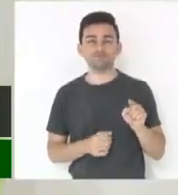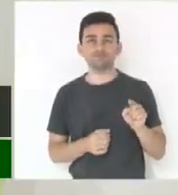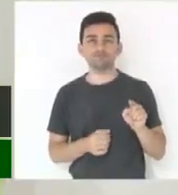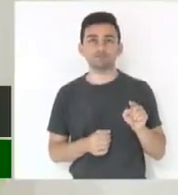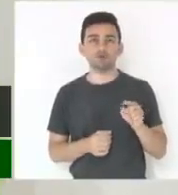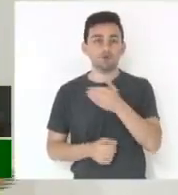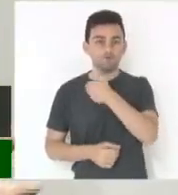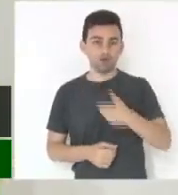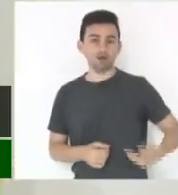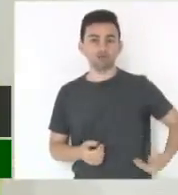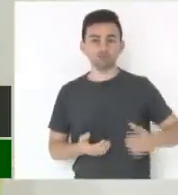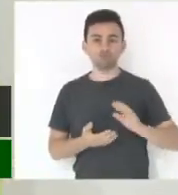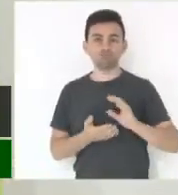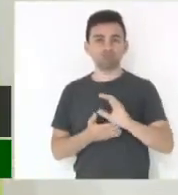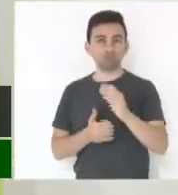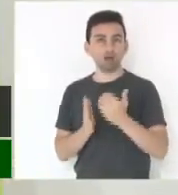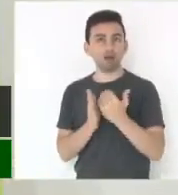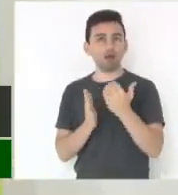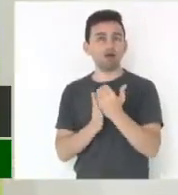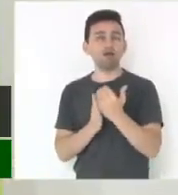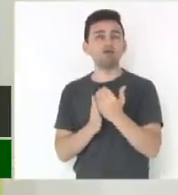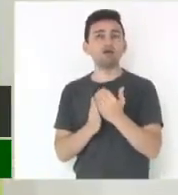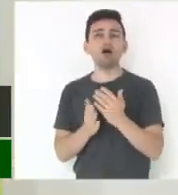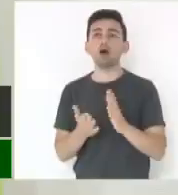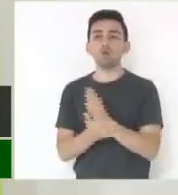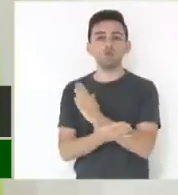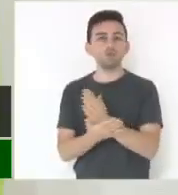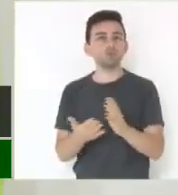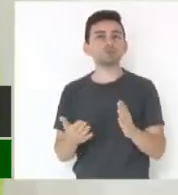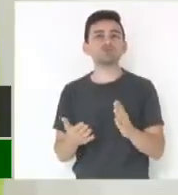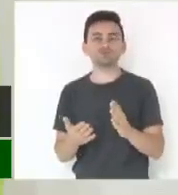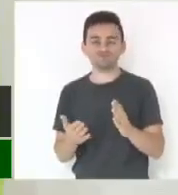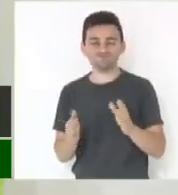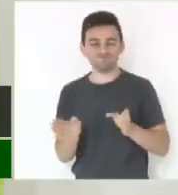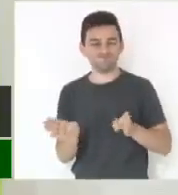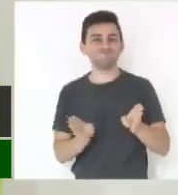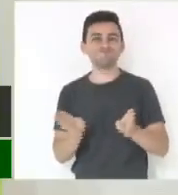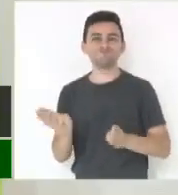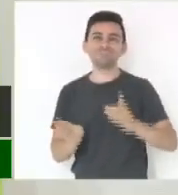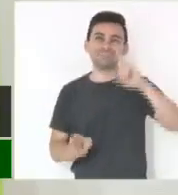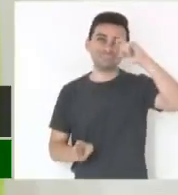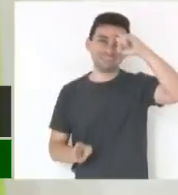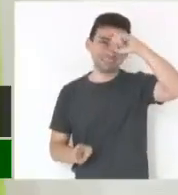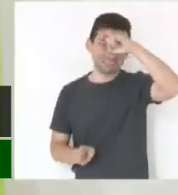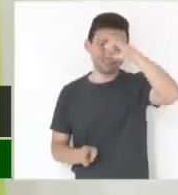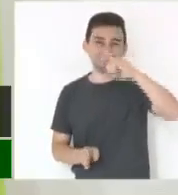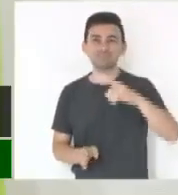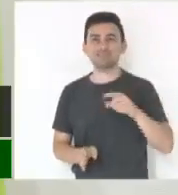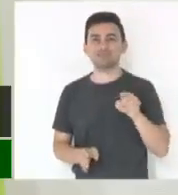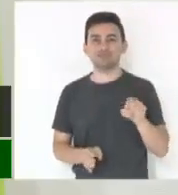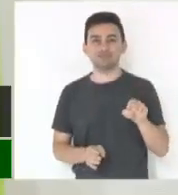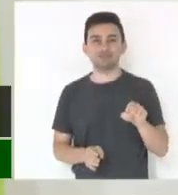governo do Estado e uma época de dificuldades aí nos últimos tempos, onde